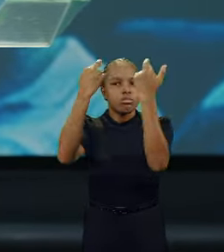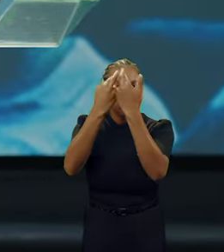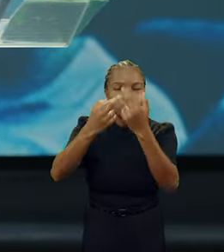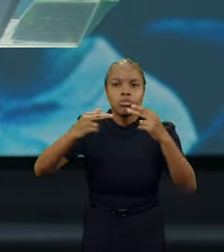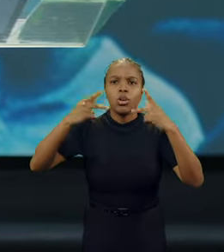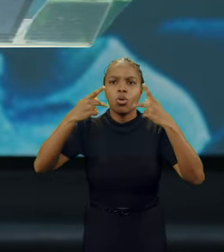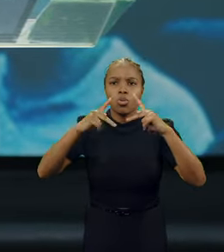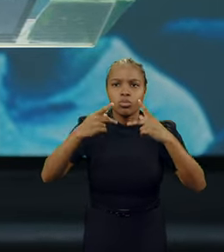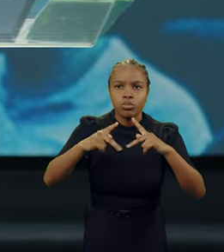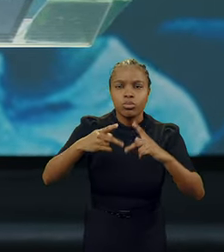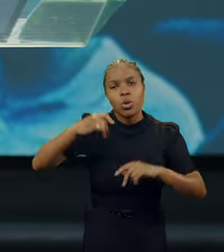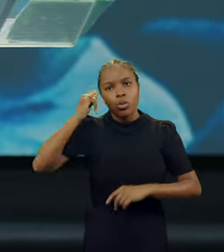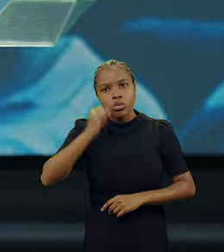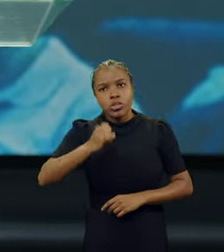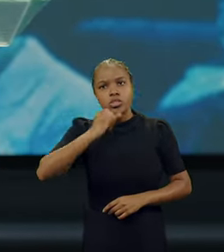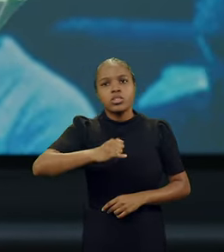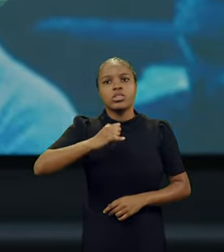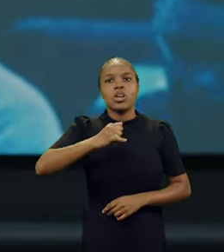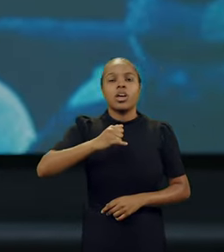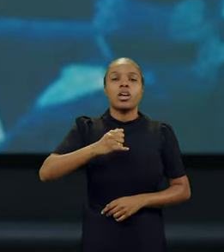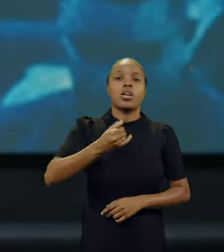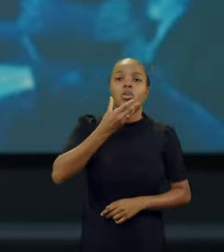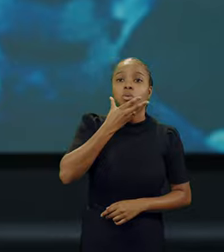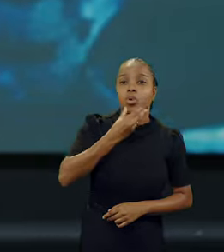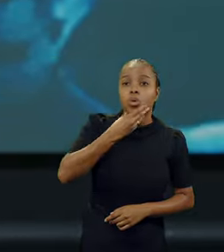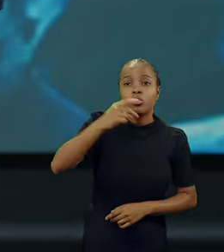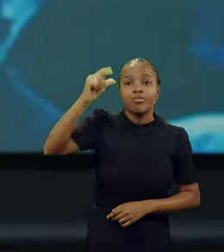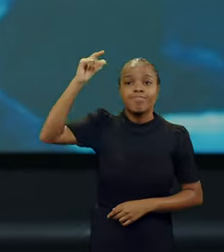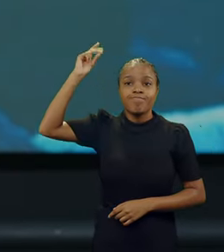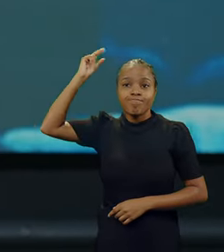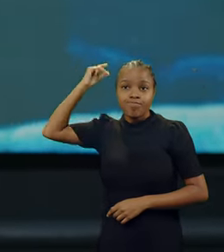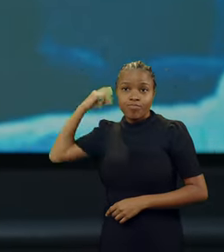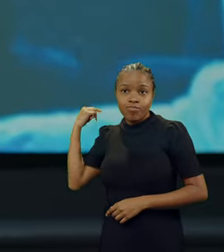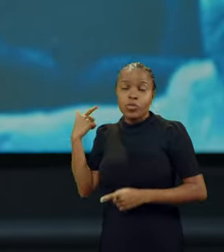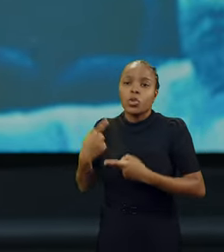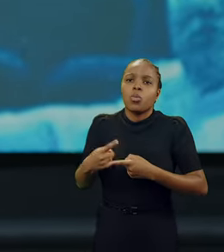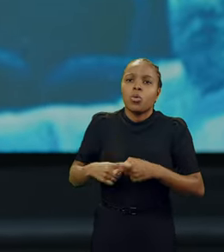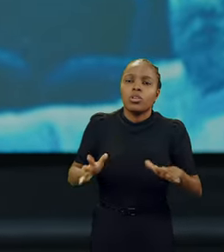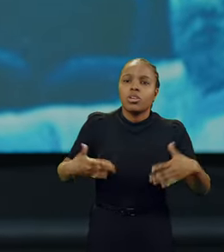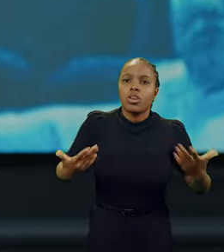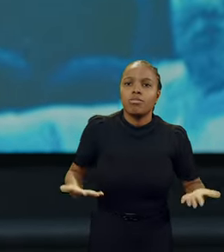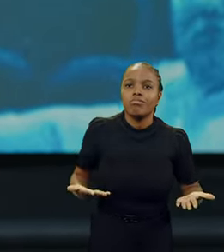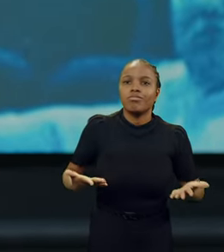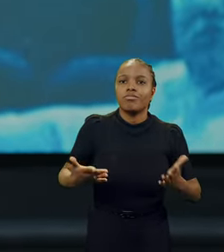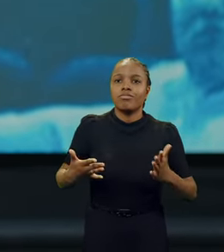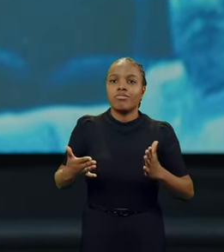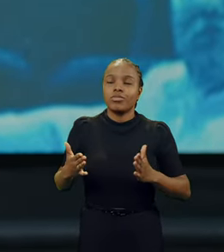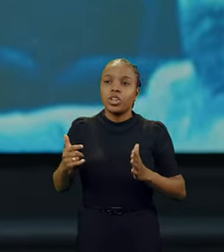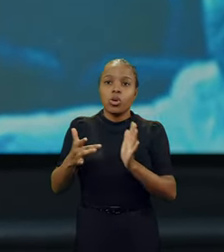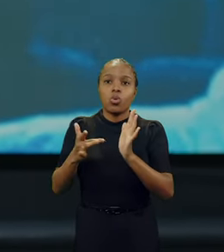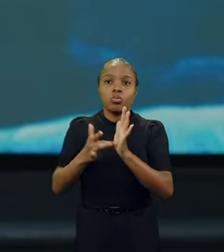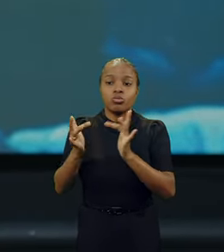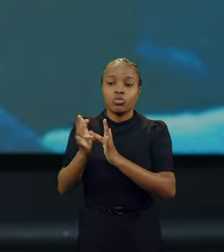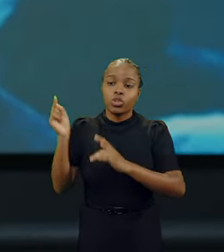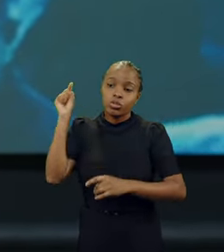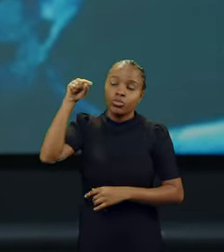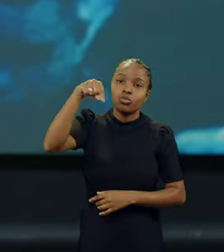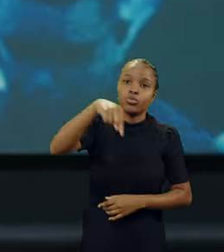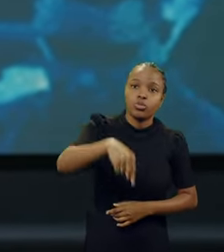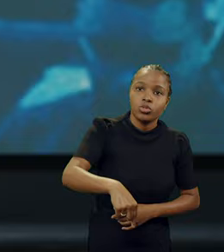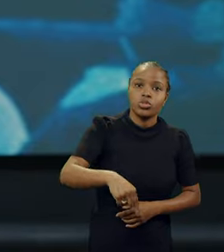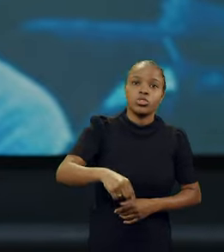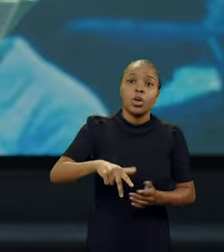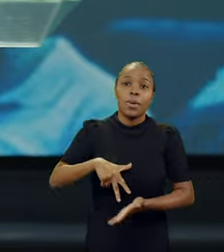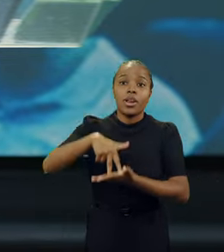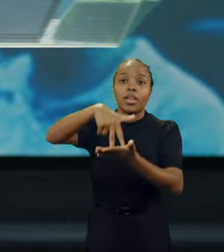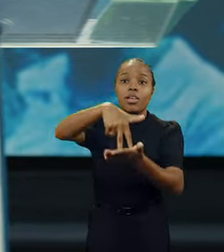do Antigo Testamento, porque é então que, quando Jesus veio, o nosso rei, para